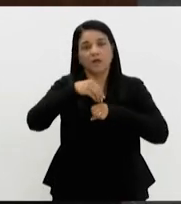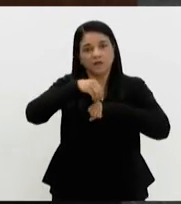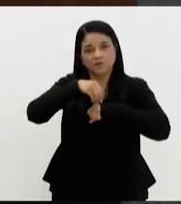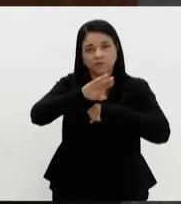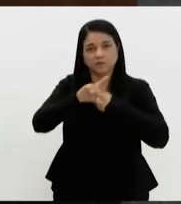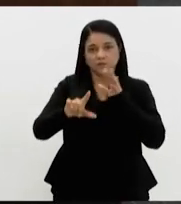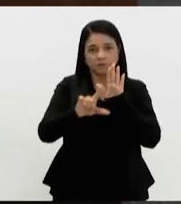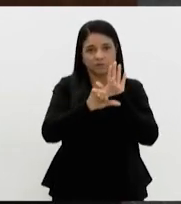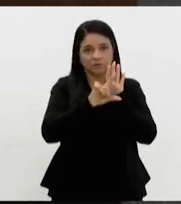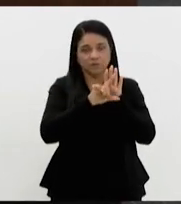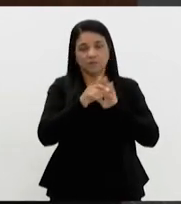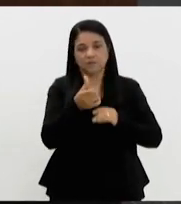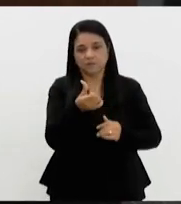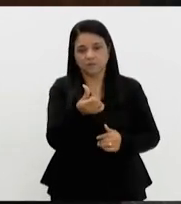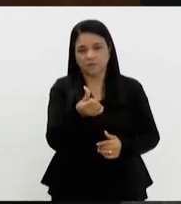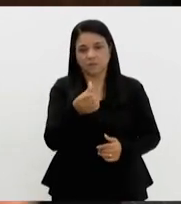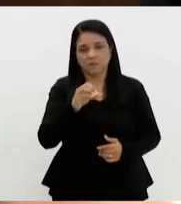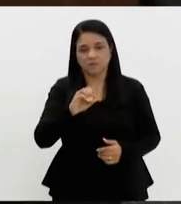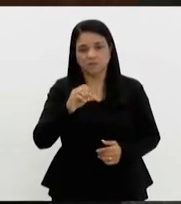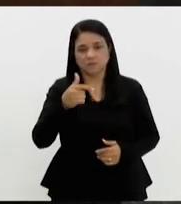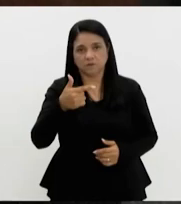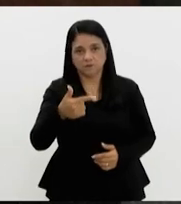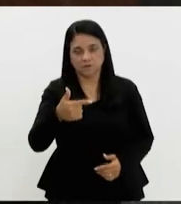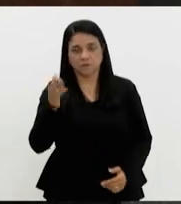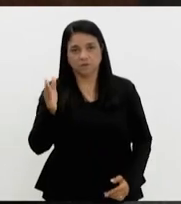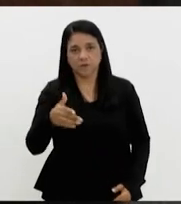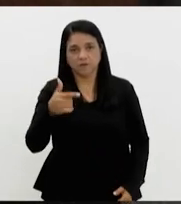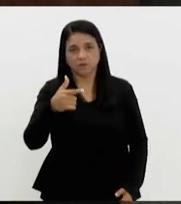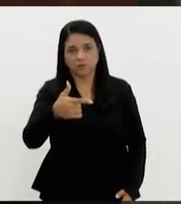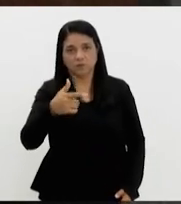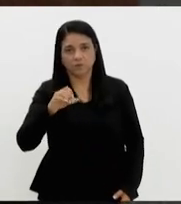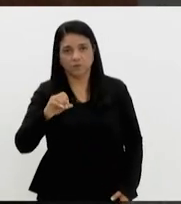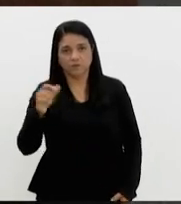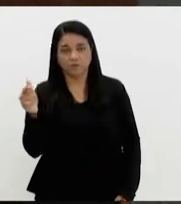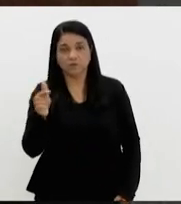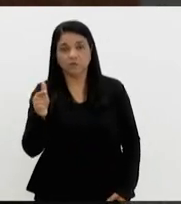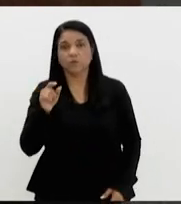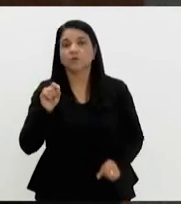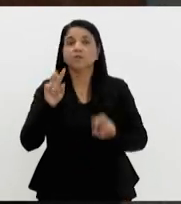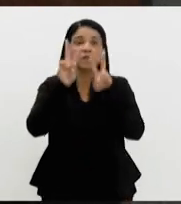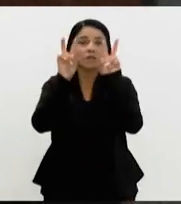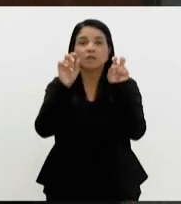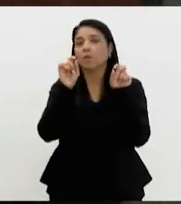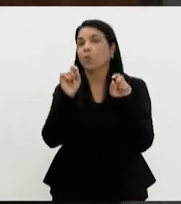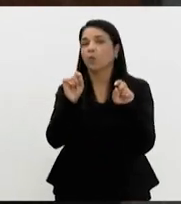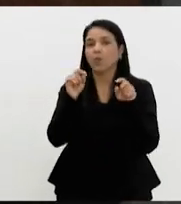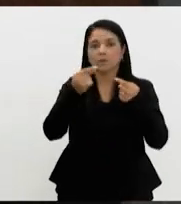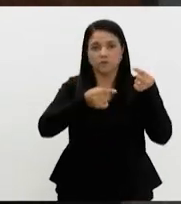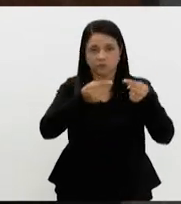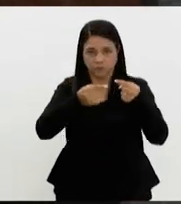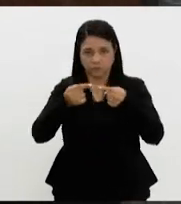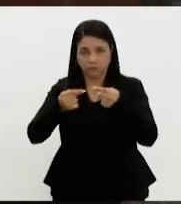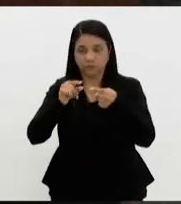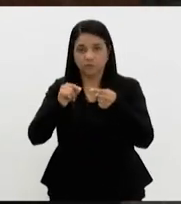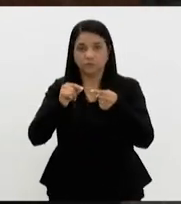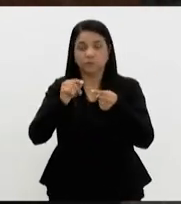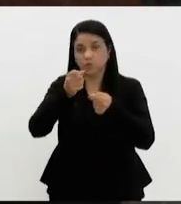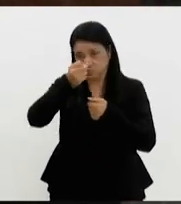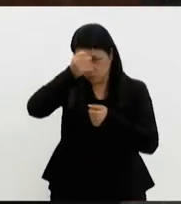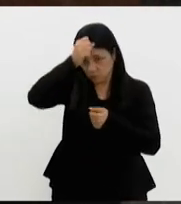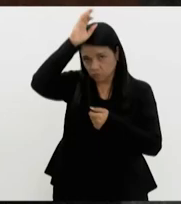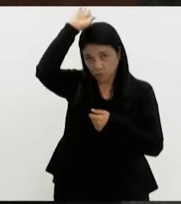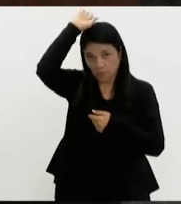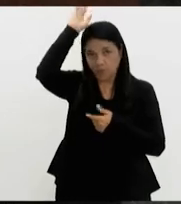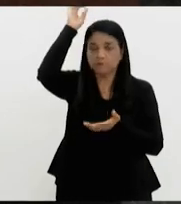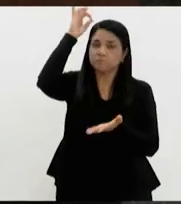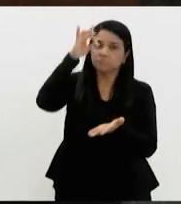legislativa 603 de 2022, que trata-se de efetivação dos bombeiros